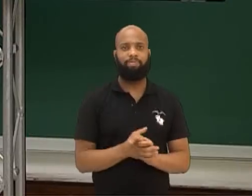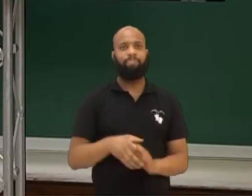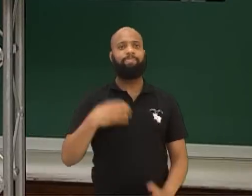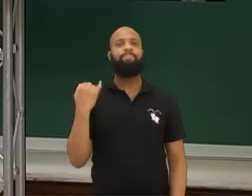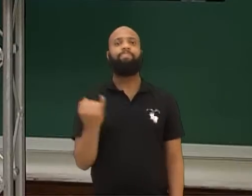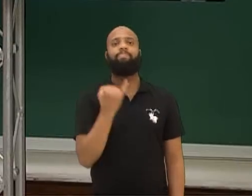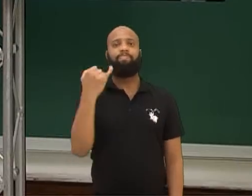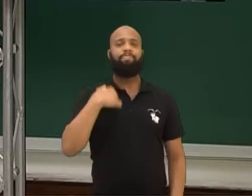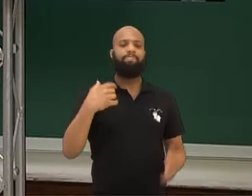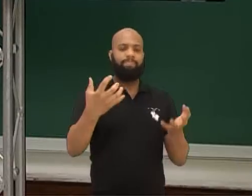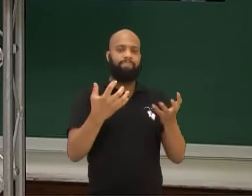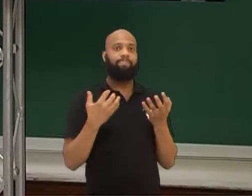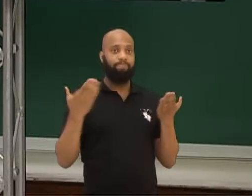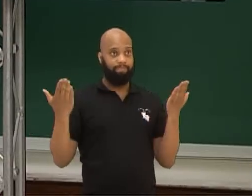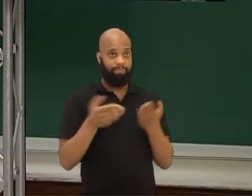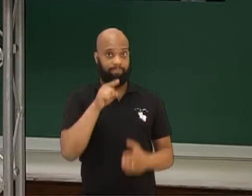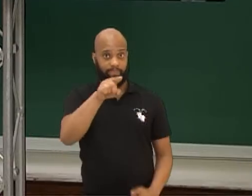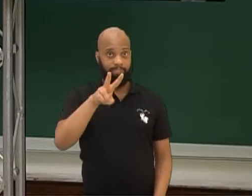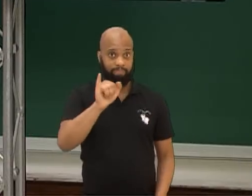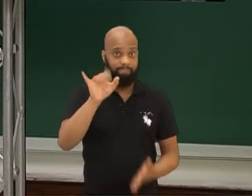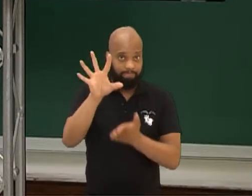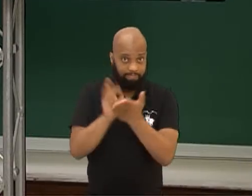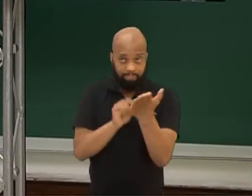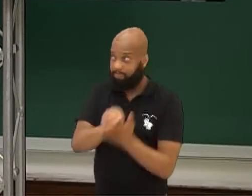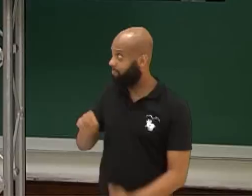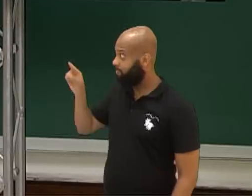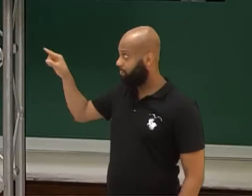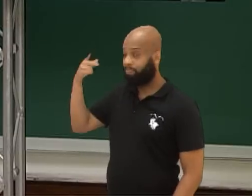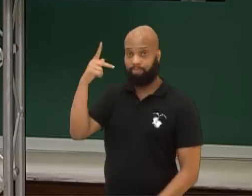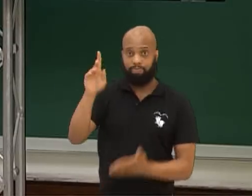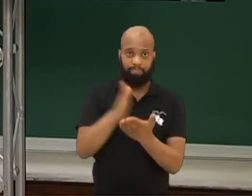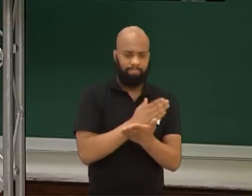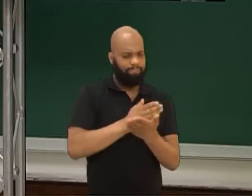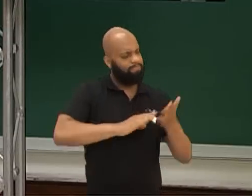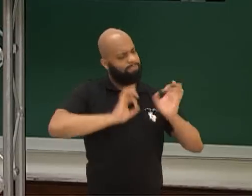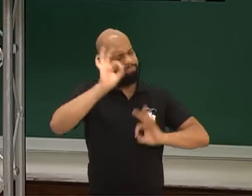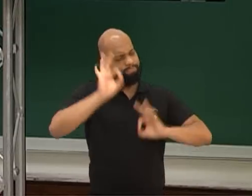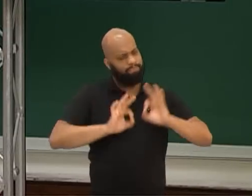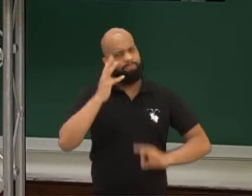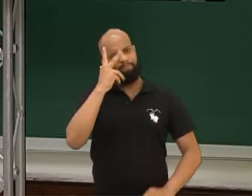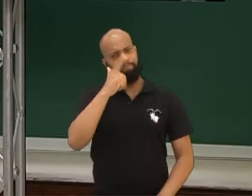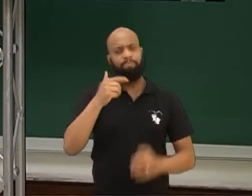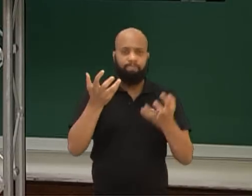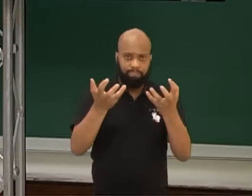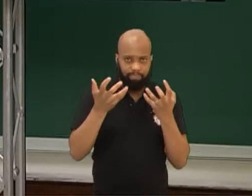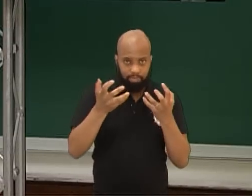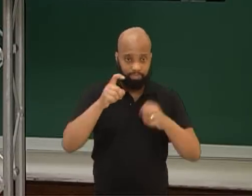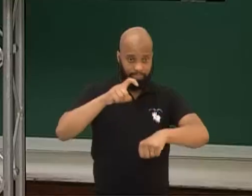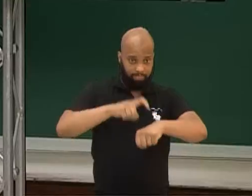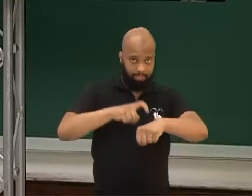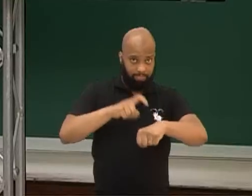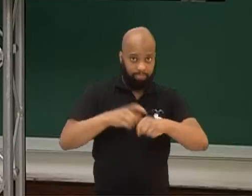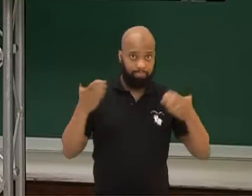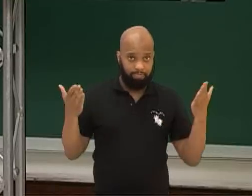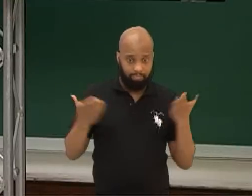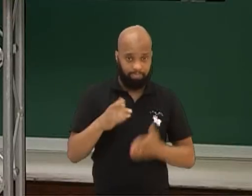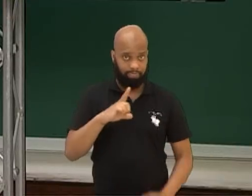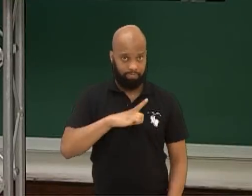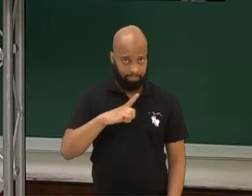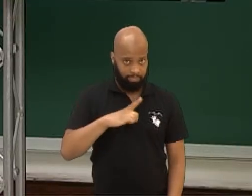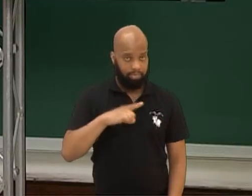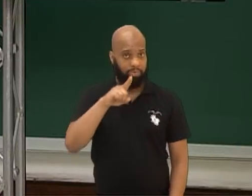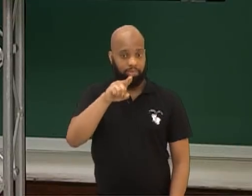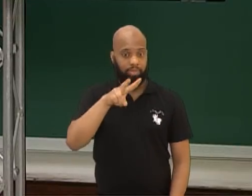que vocês copiem isso no caderno de vocês e deixem o caderno bem organizado. Então, lá no caderno tem o